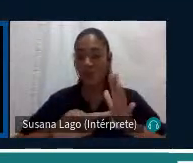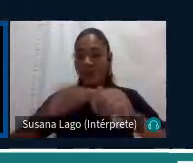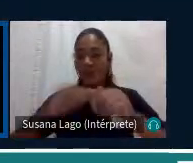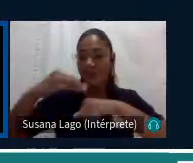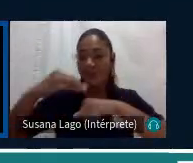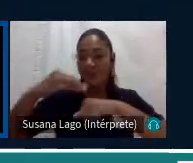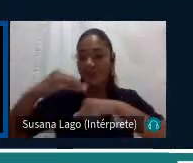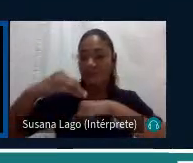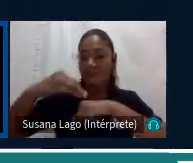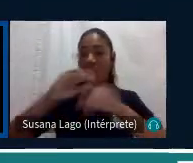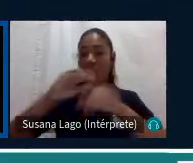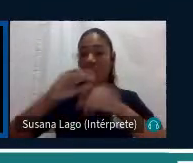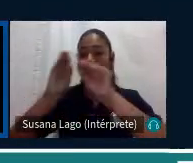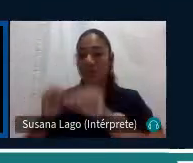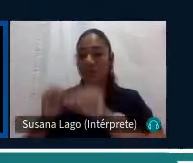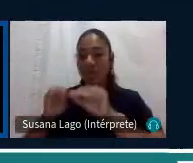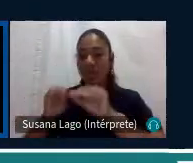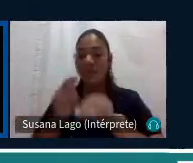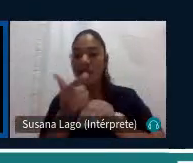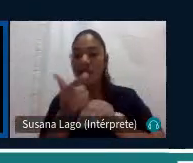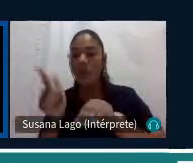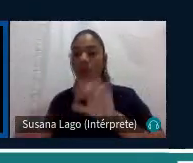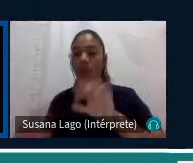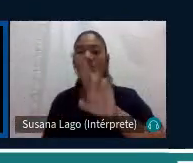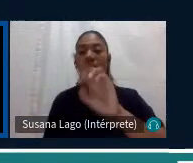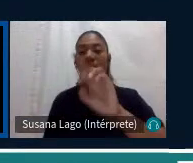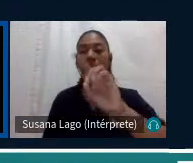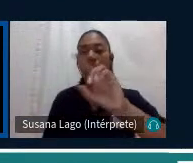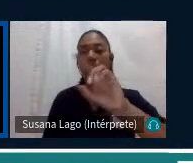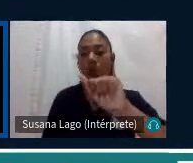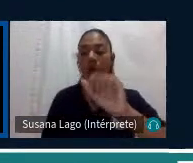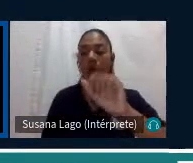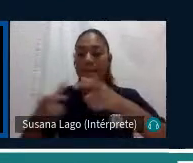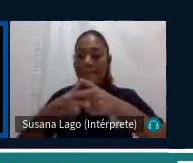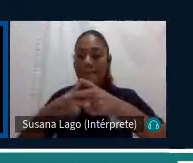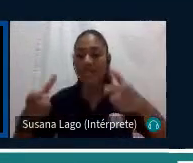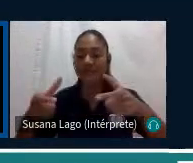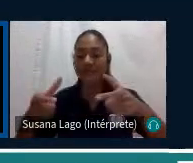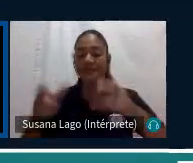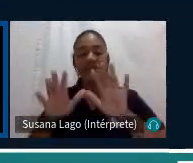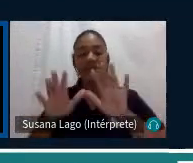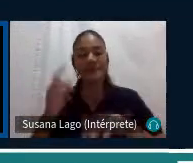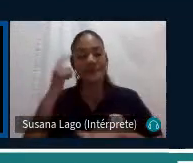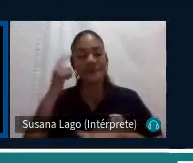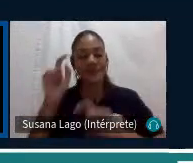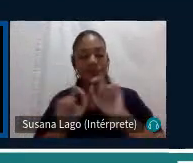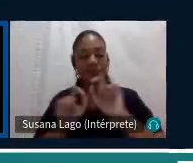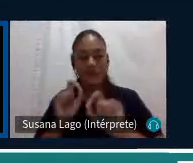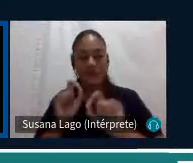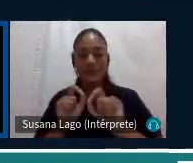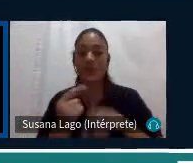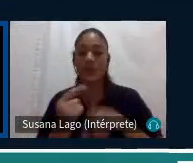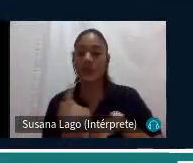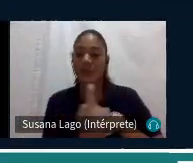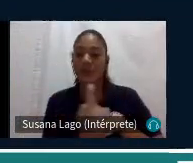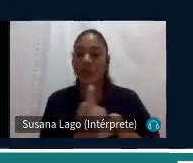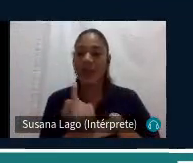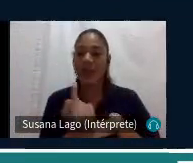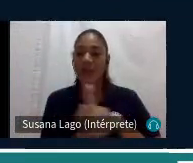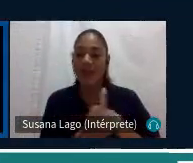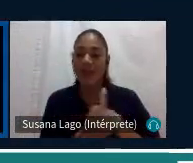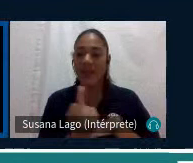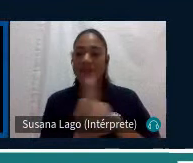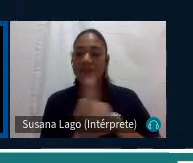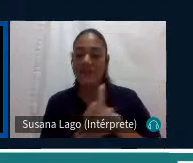maior. Porque pense comigo, se eu tenho um pequeno eixo, ele vai girar várias vezes. Para